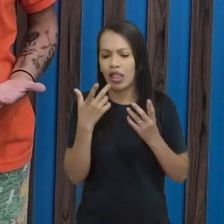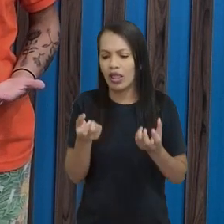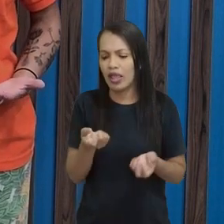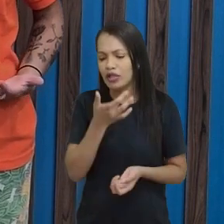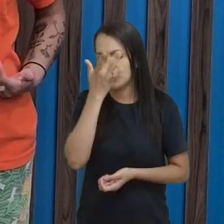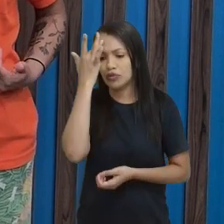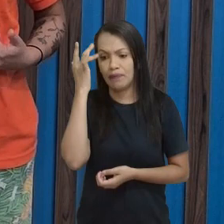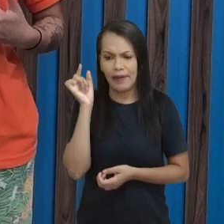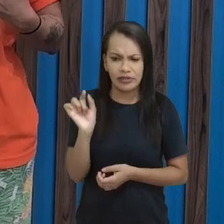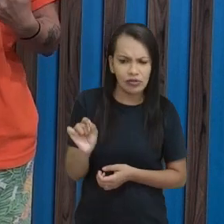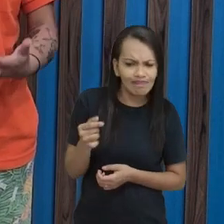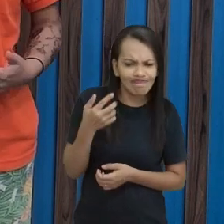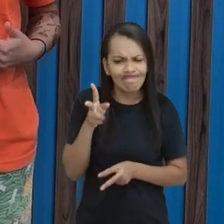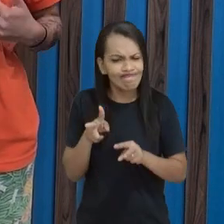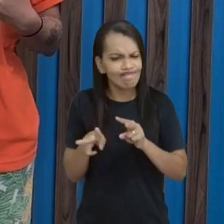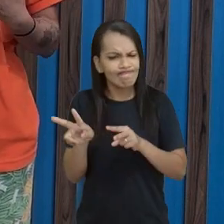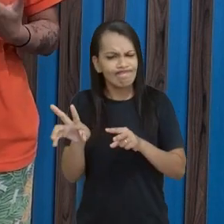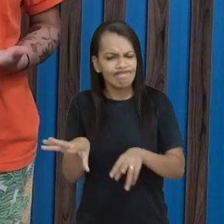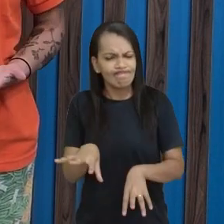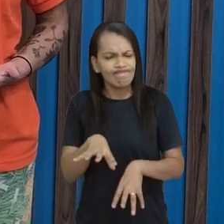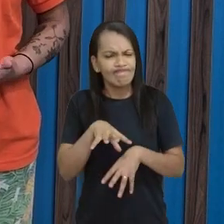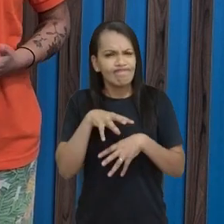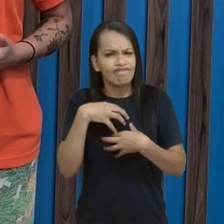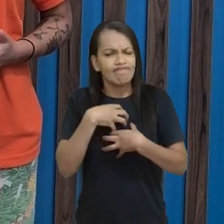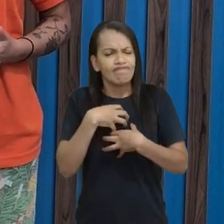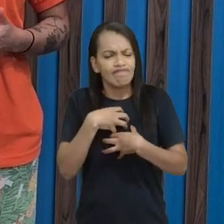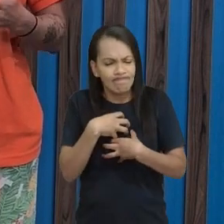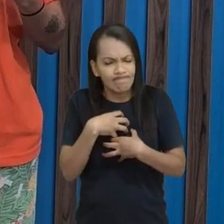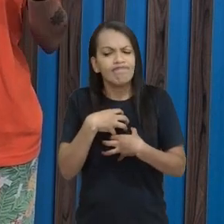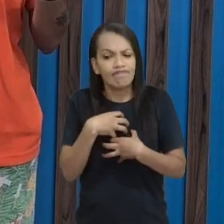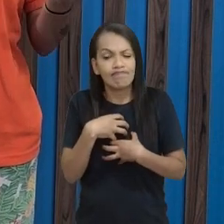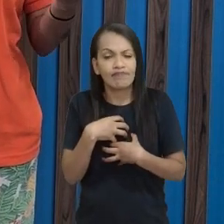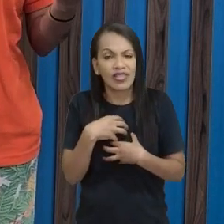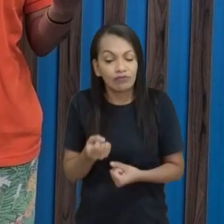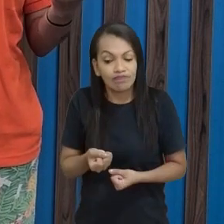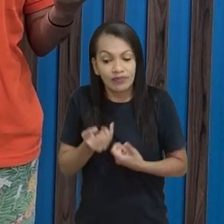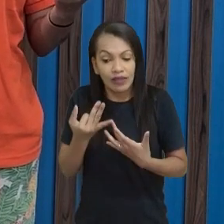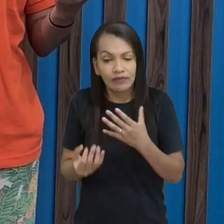nossa cultura histórica, cultural, certo?